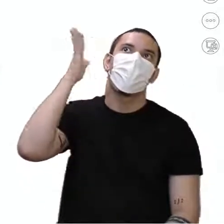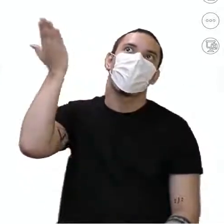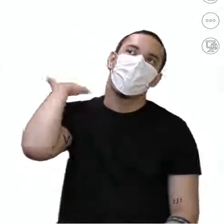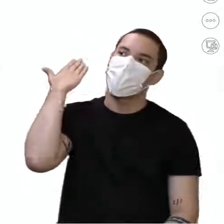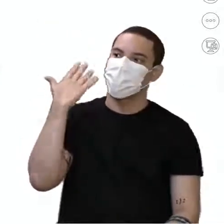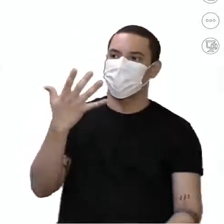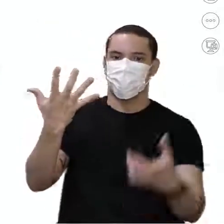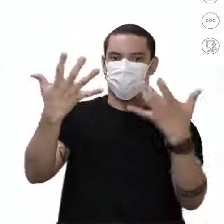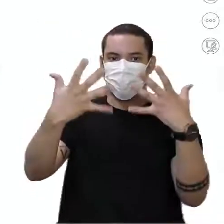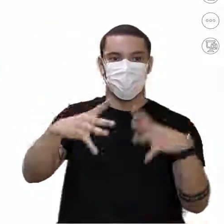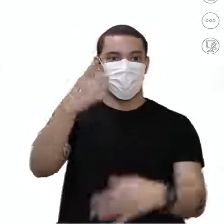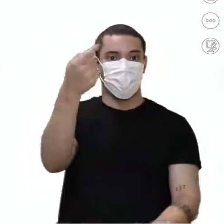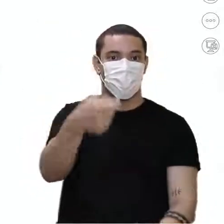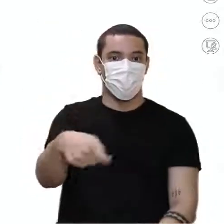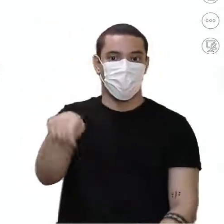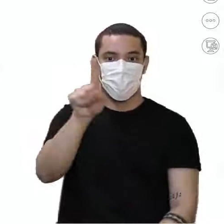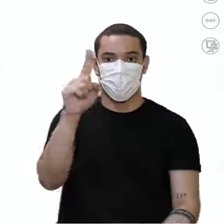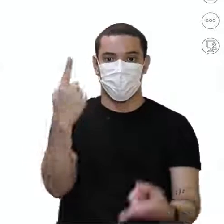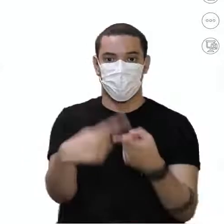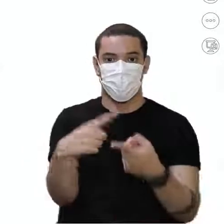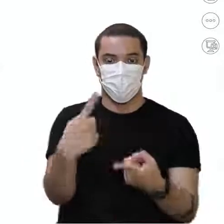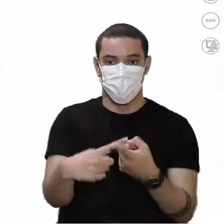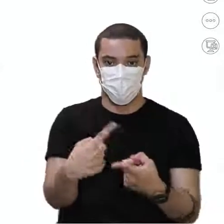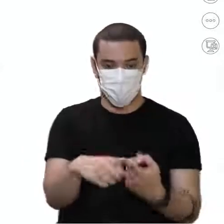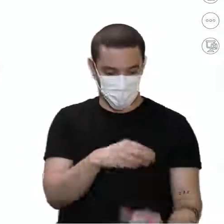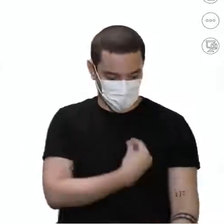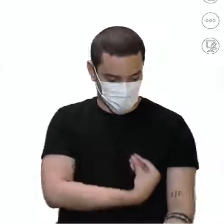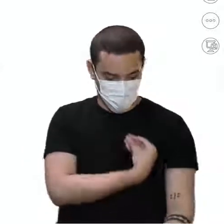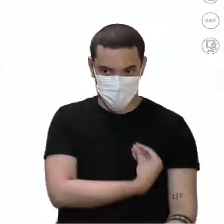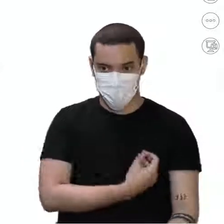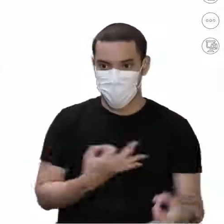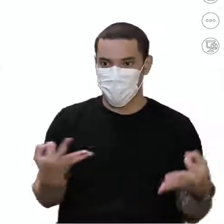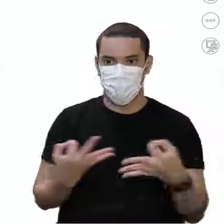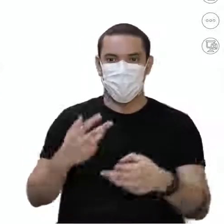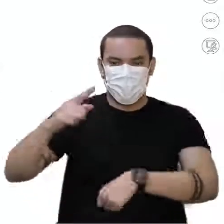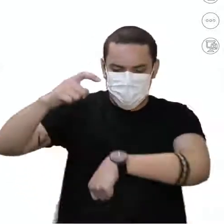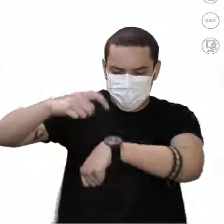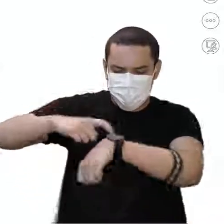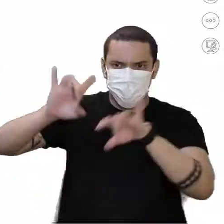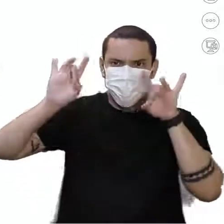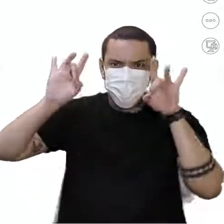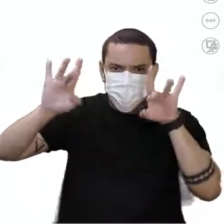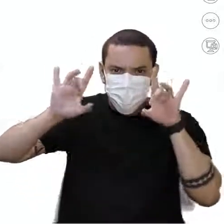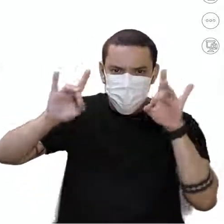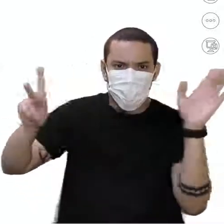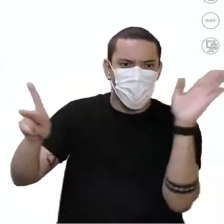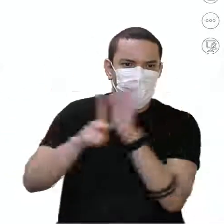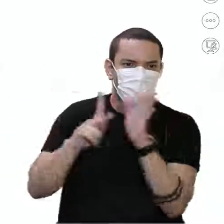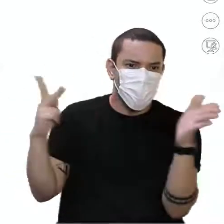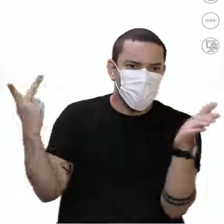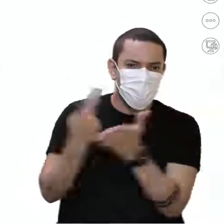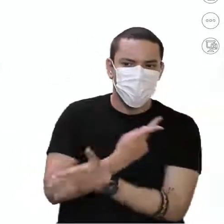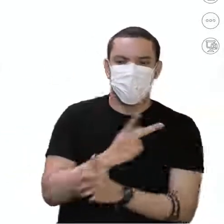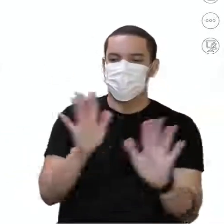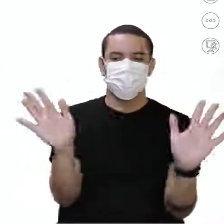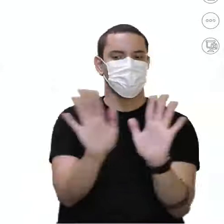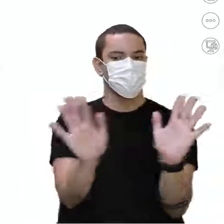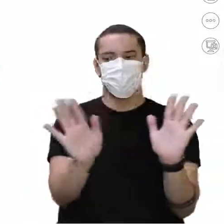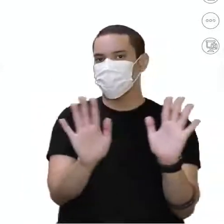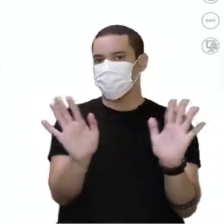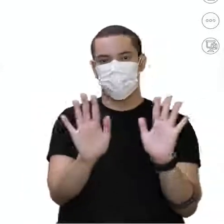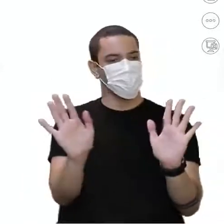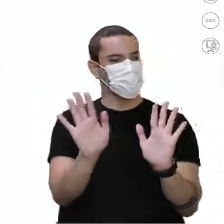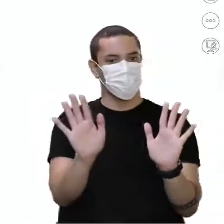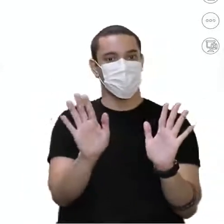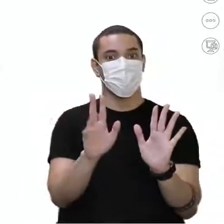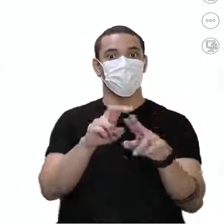não precisa, porque o present perfect não trabalha com o tempo específico, não trabalha com o tempo